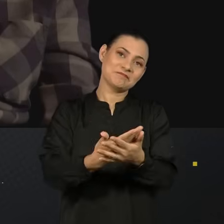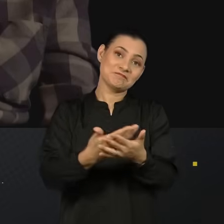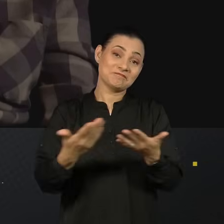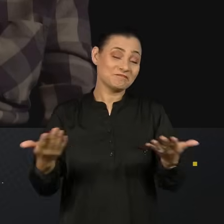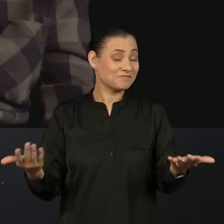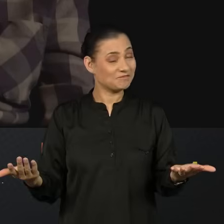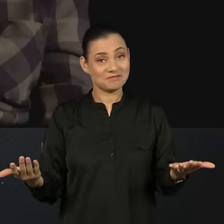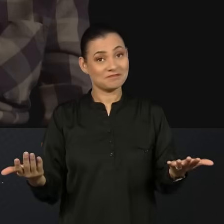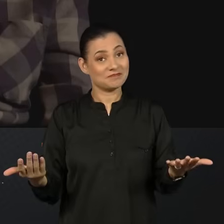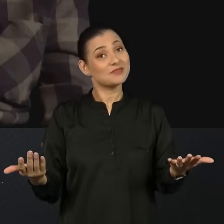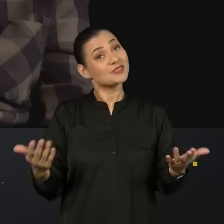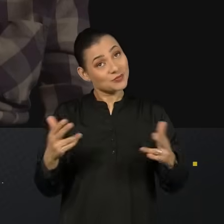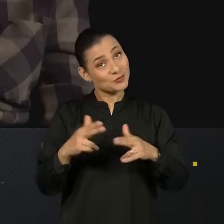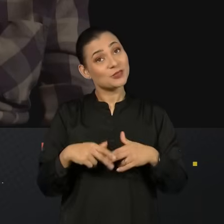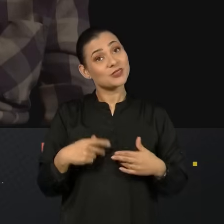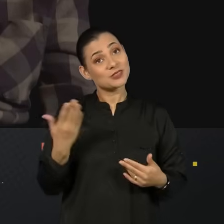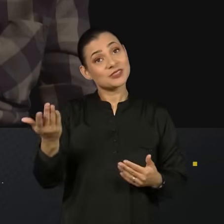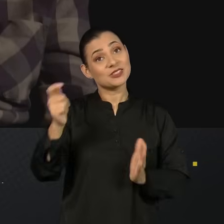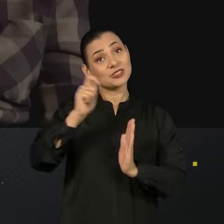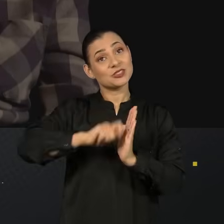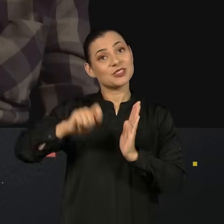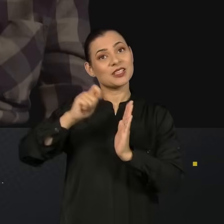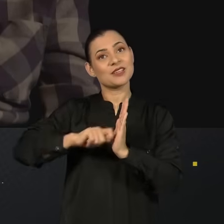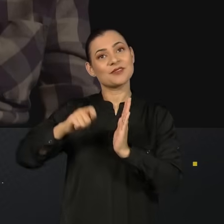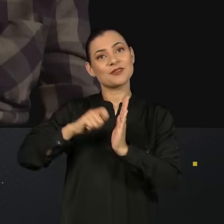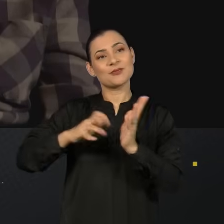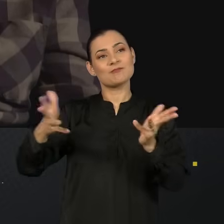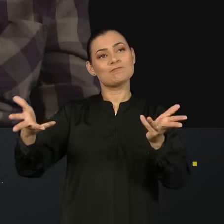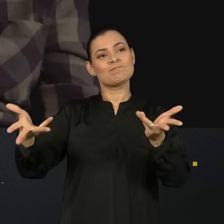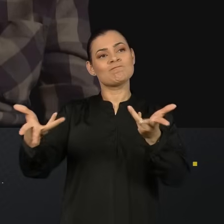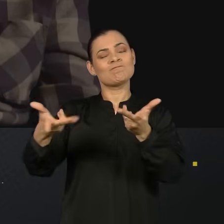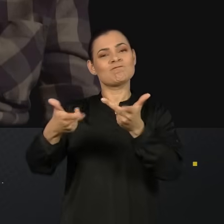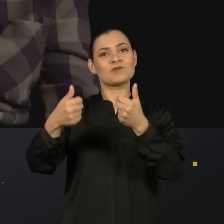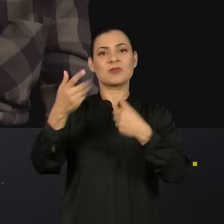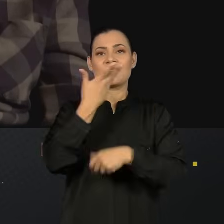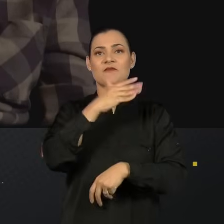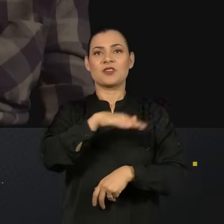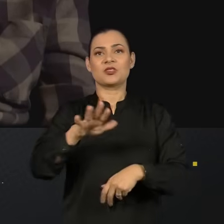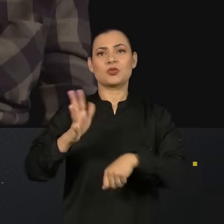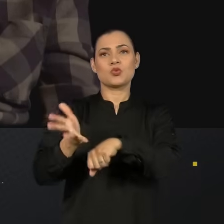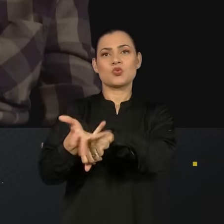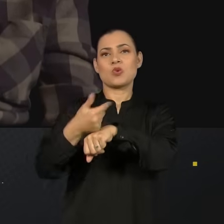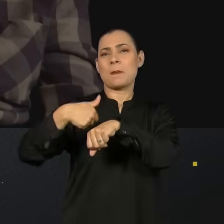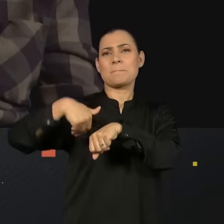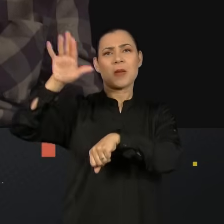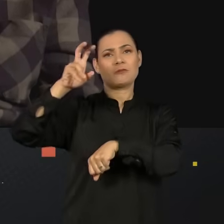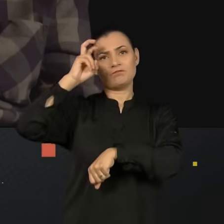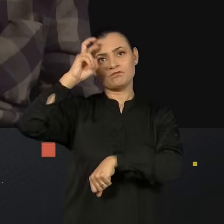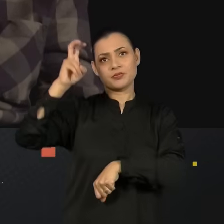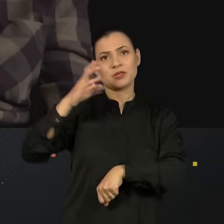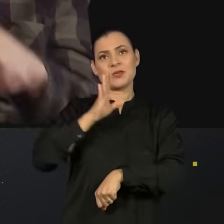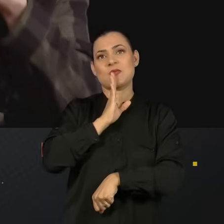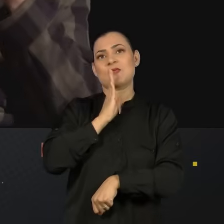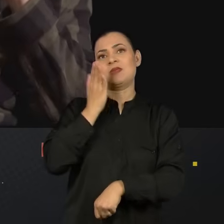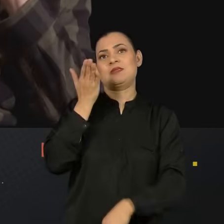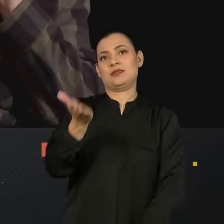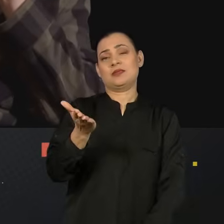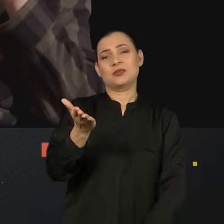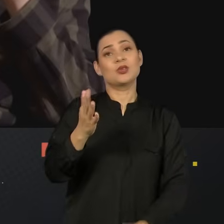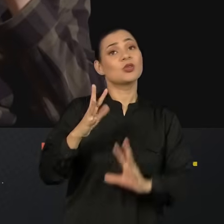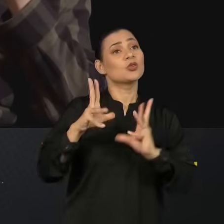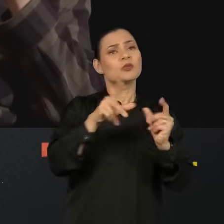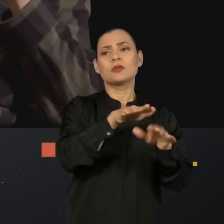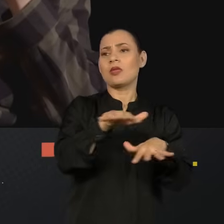É o escritor de teledramaturgia infantil mais talentoso que eu conheço. E todo mundo, outra